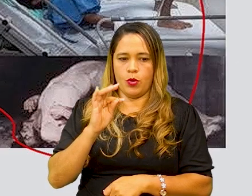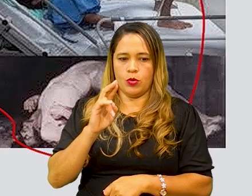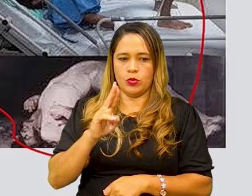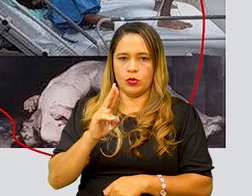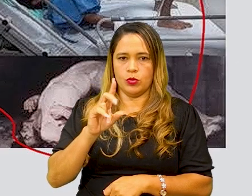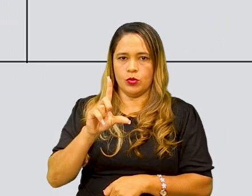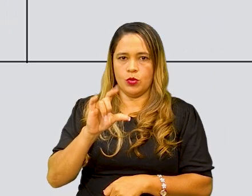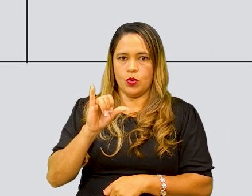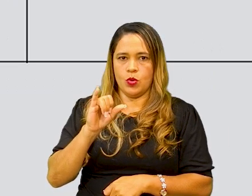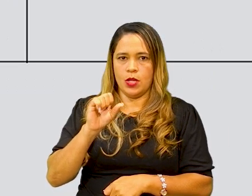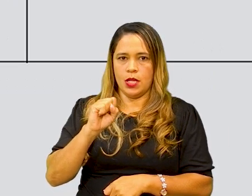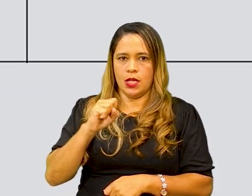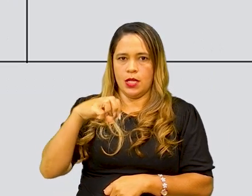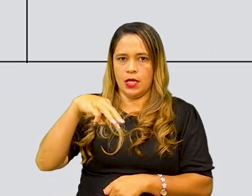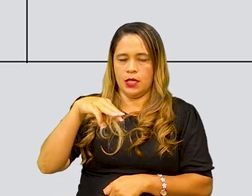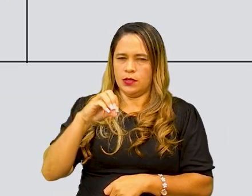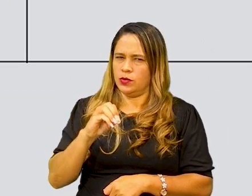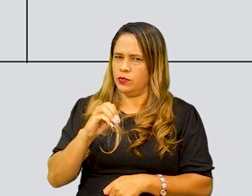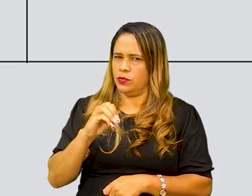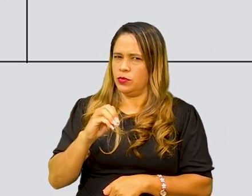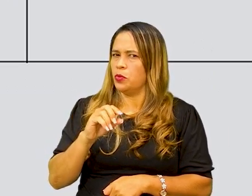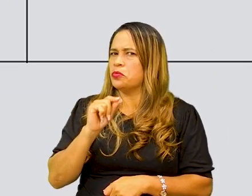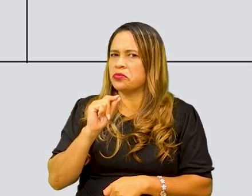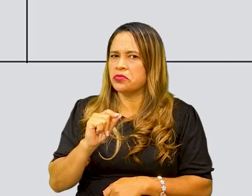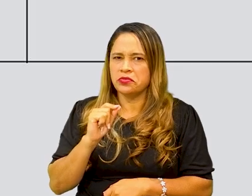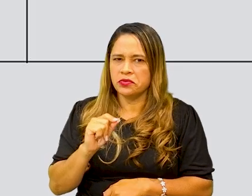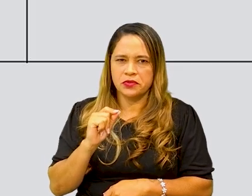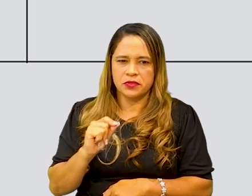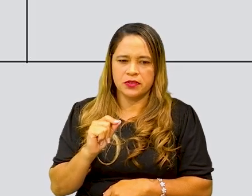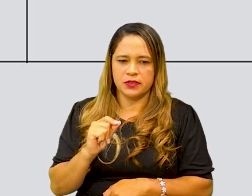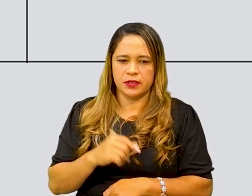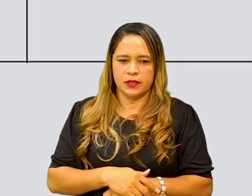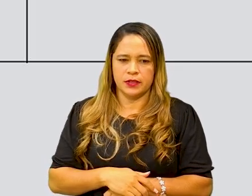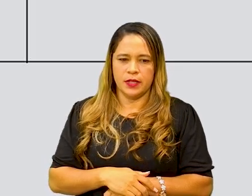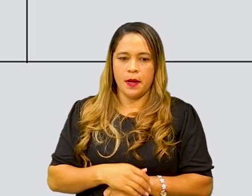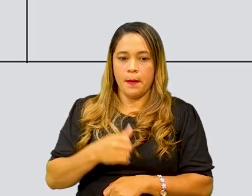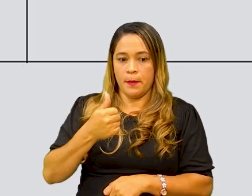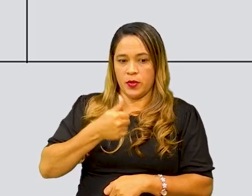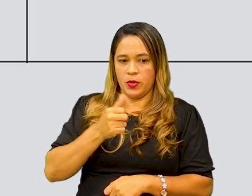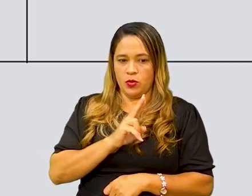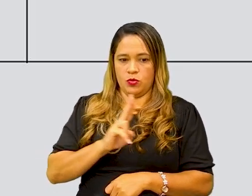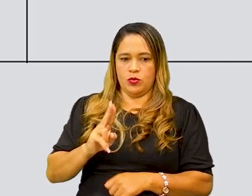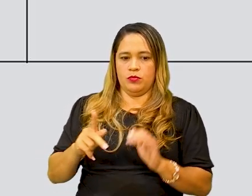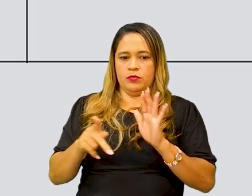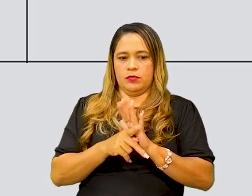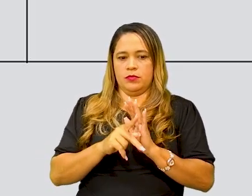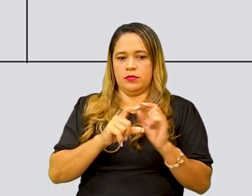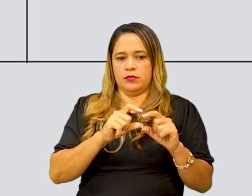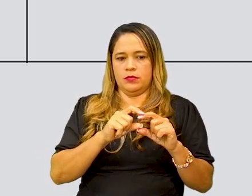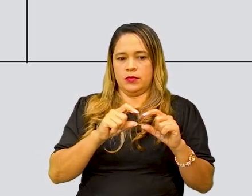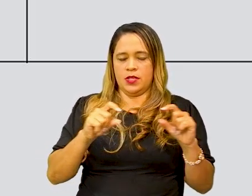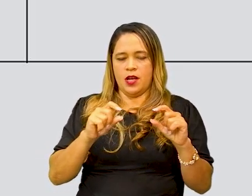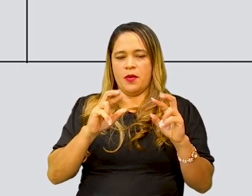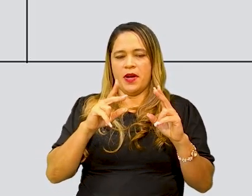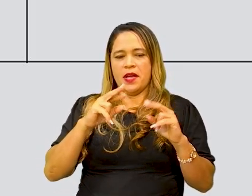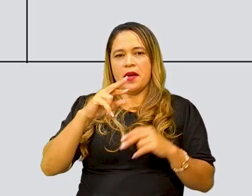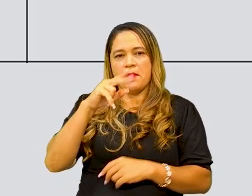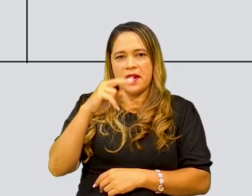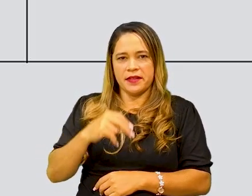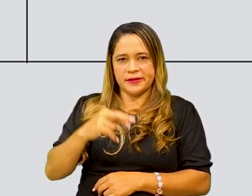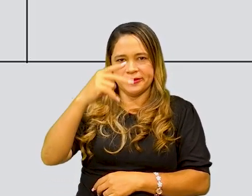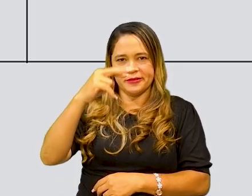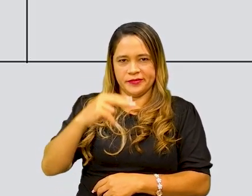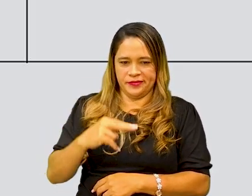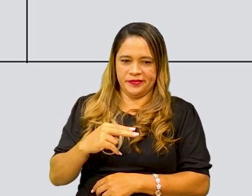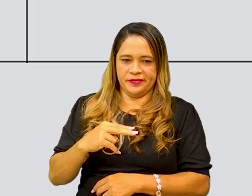de botulismo. O que nós vamos falar dessa doença chamada de botulismo? Primeiro, o nome da bactéria. E é uma irmãzinha aqui, ó, da bactéria do